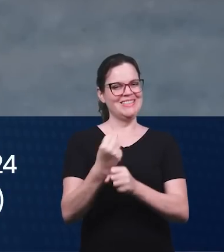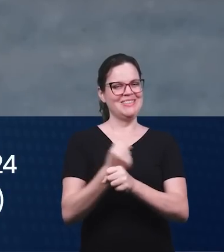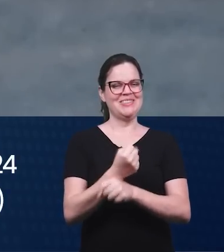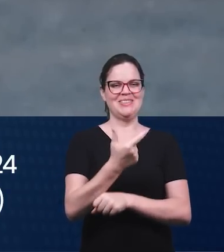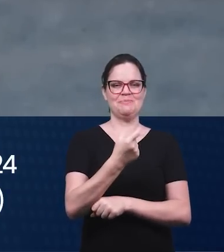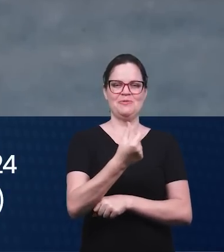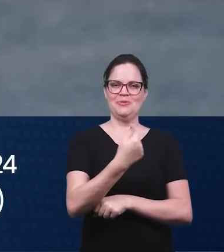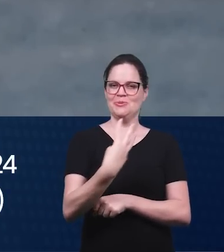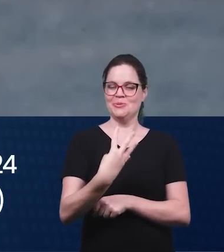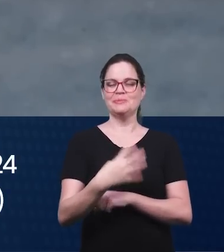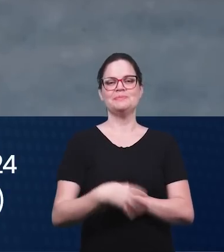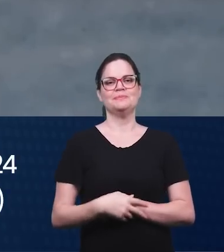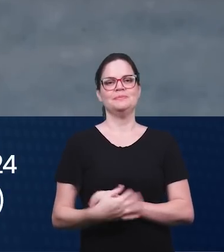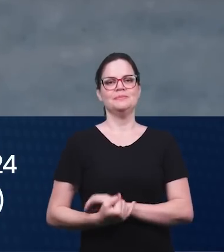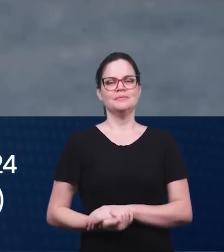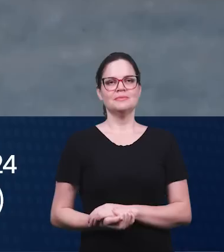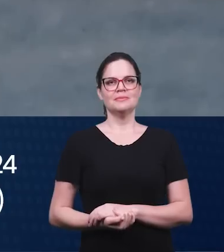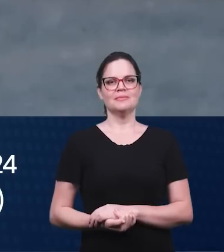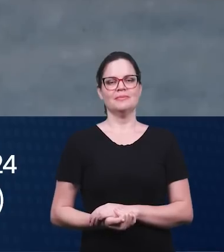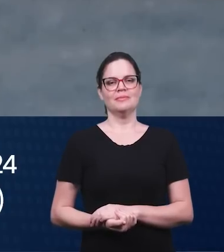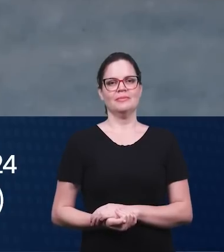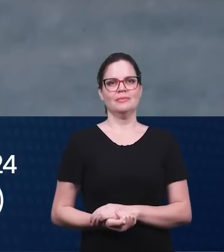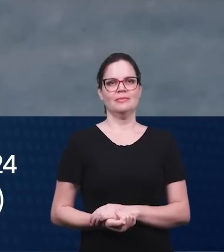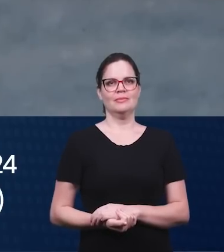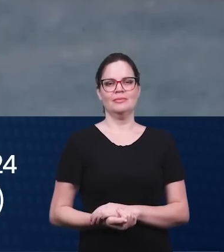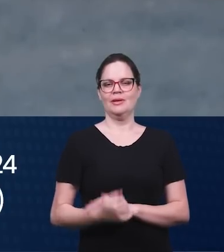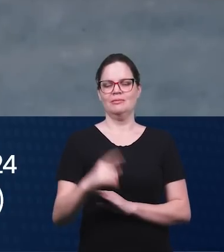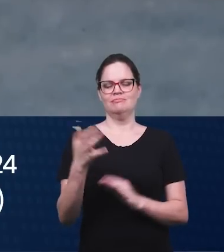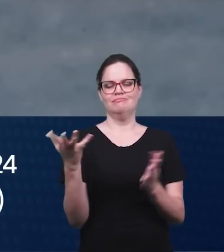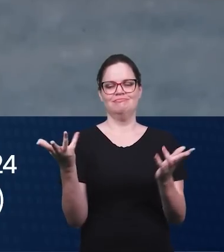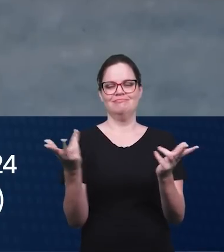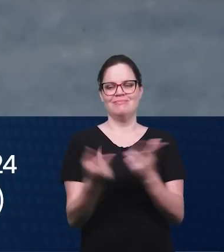de 2024. É a 4ª edição do Trombetas e Festas.